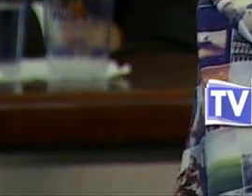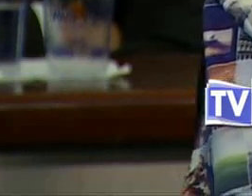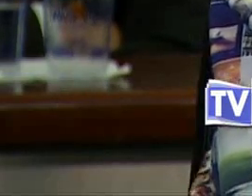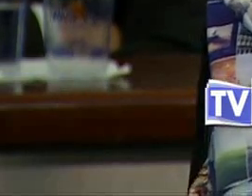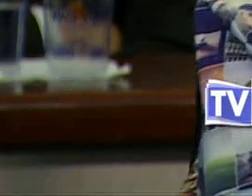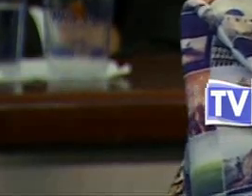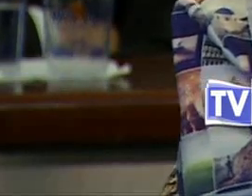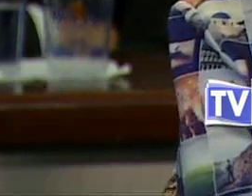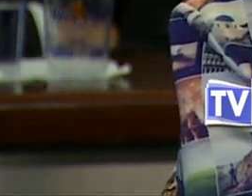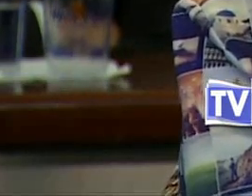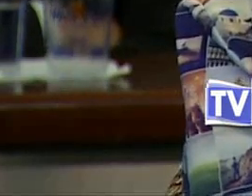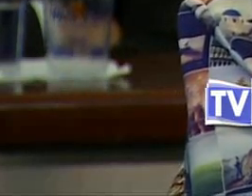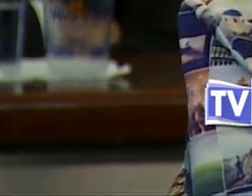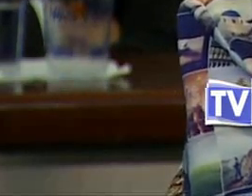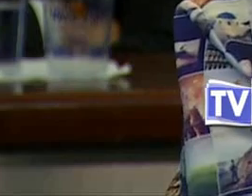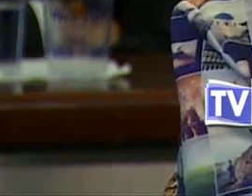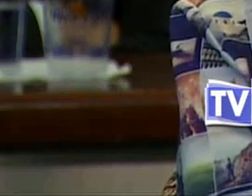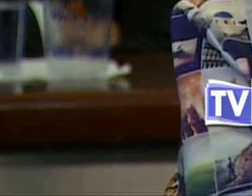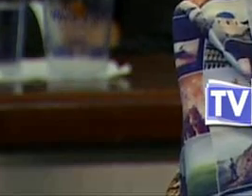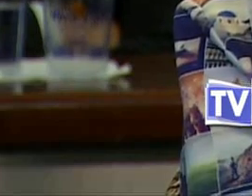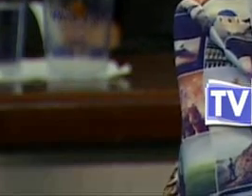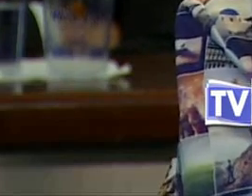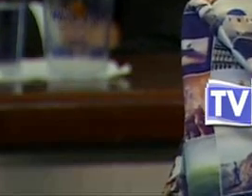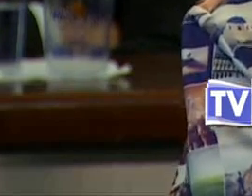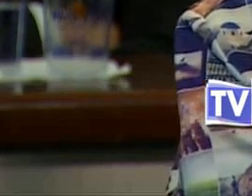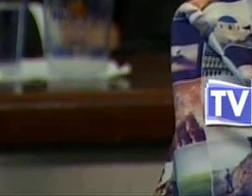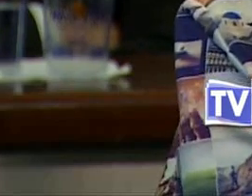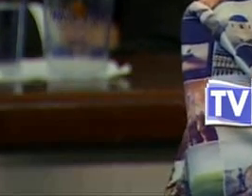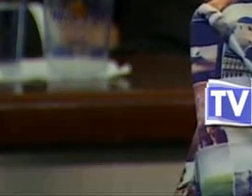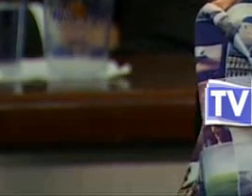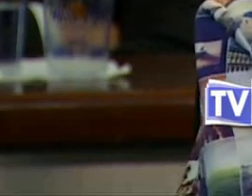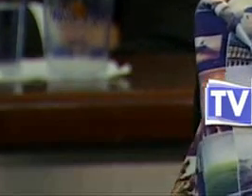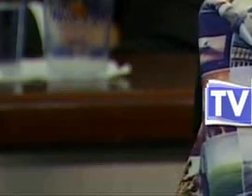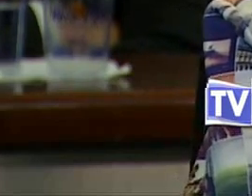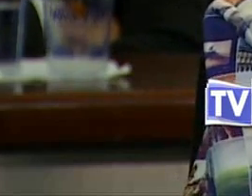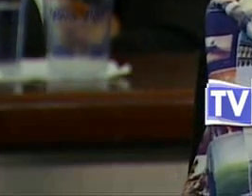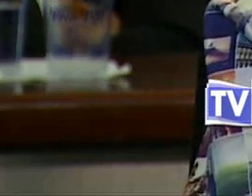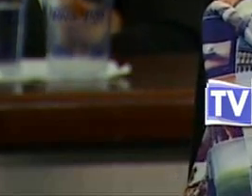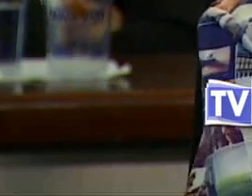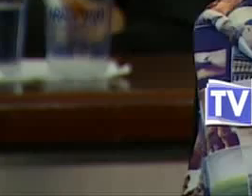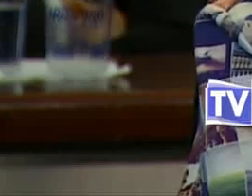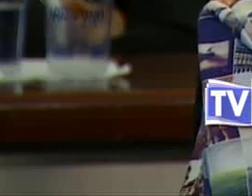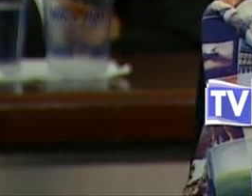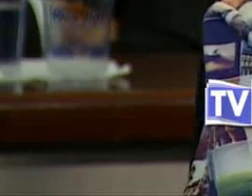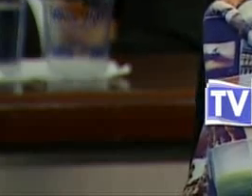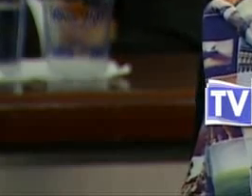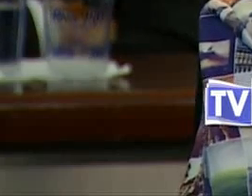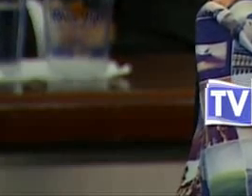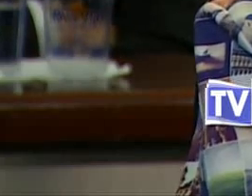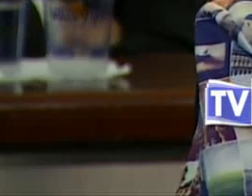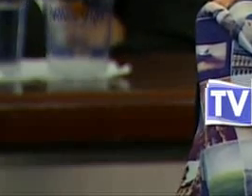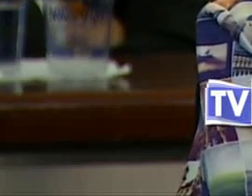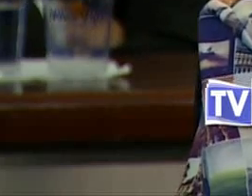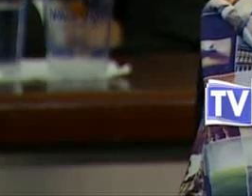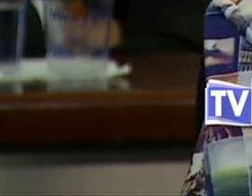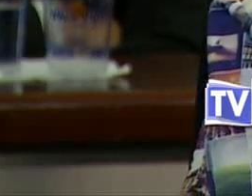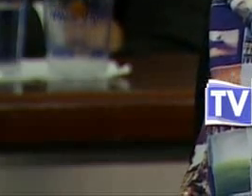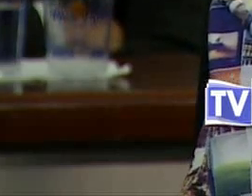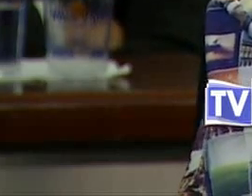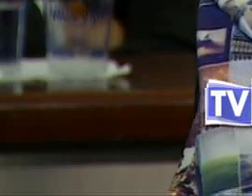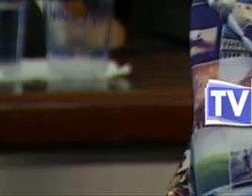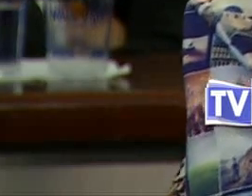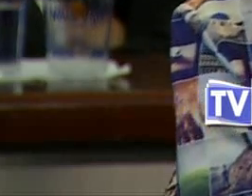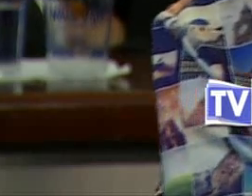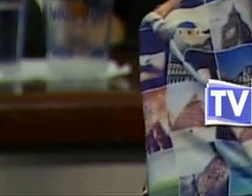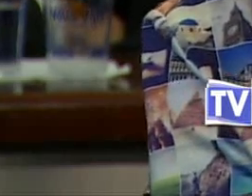cidadão produz e os sacos que ele vai utilizar para colocar esse lixo. A política de logística reversa, ela tem que ser implantada no Brasil. Sim, é